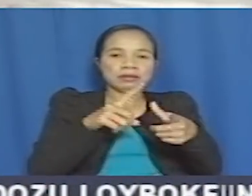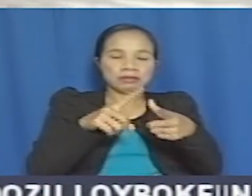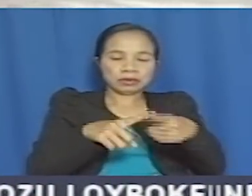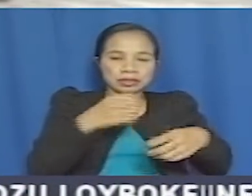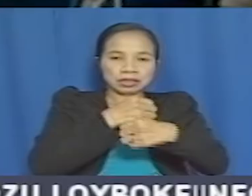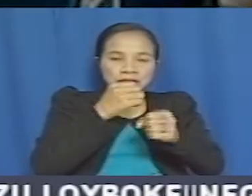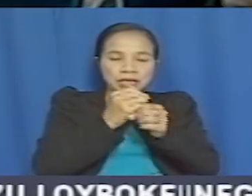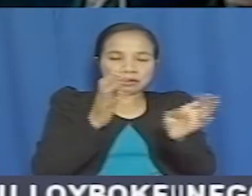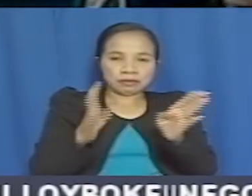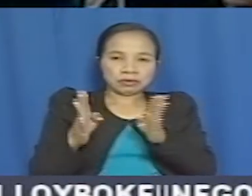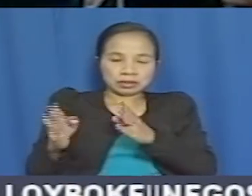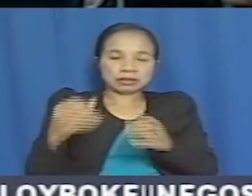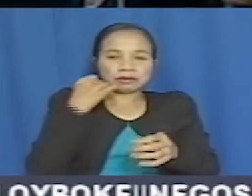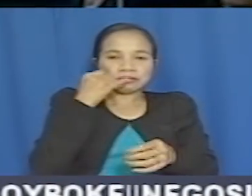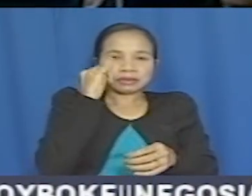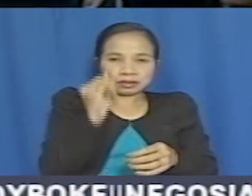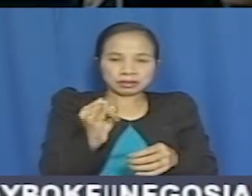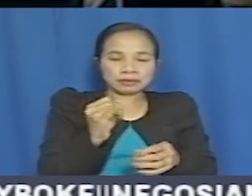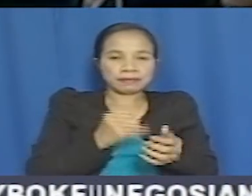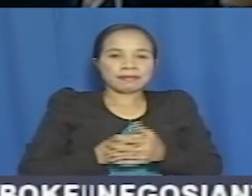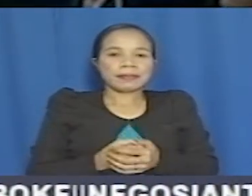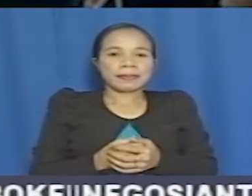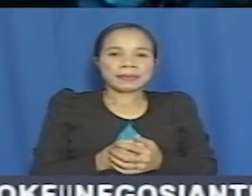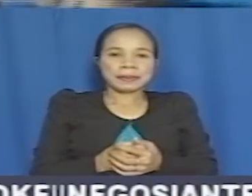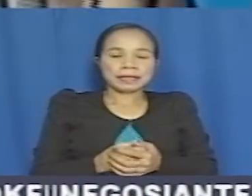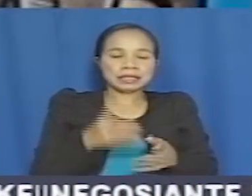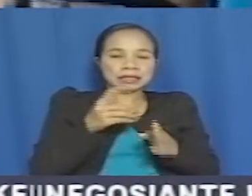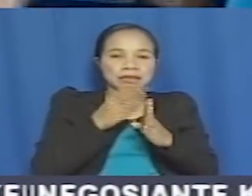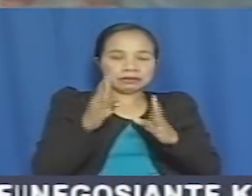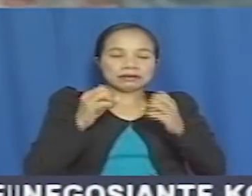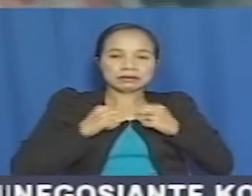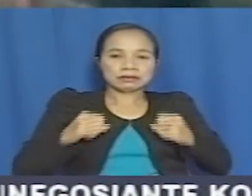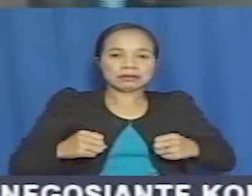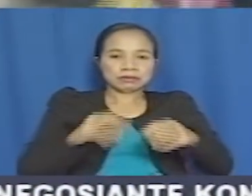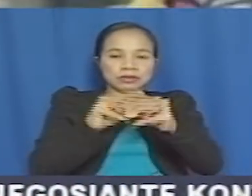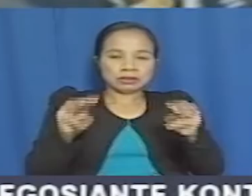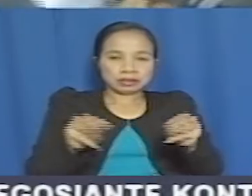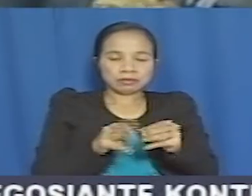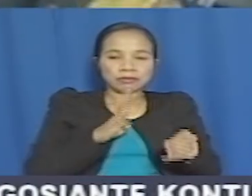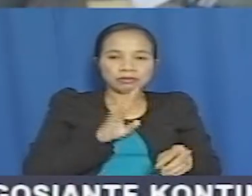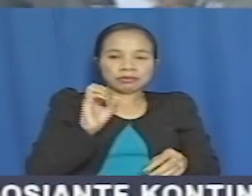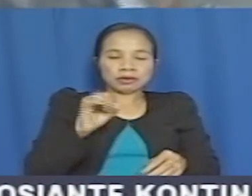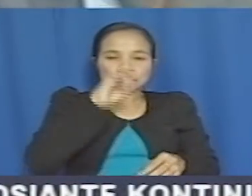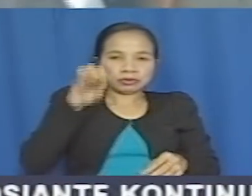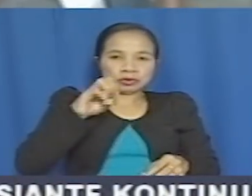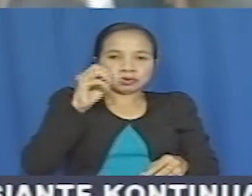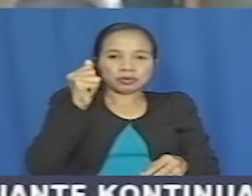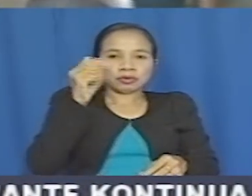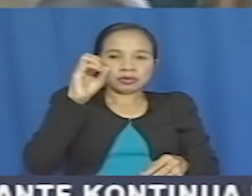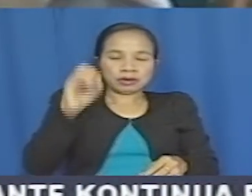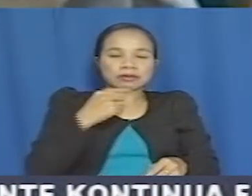se halo processo investigação. Diretor saúde município Babonaro João Cardoso